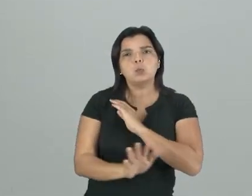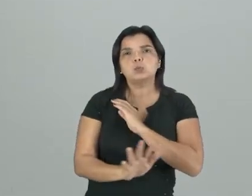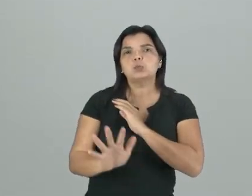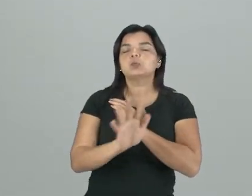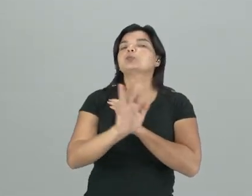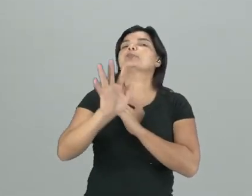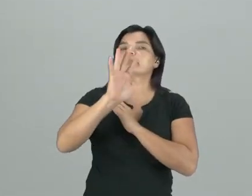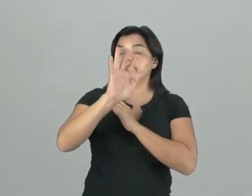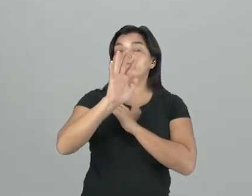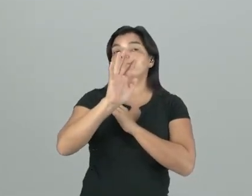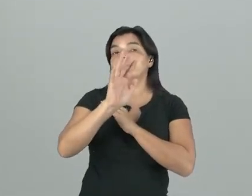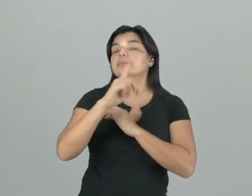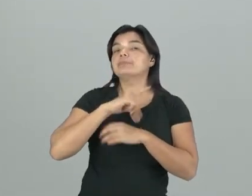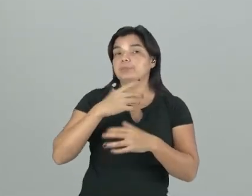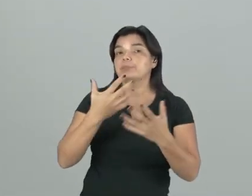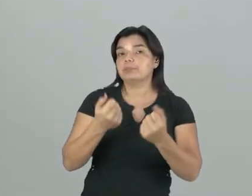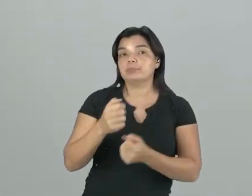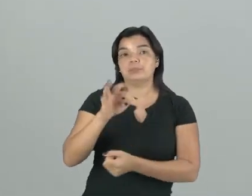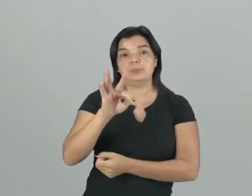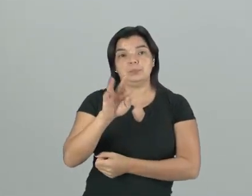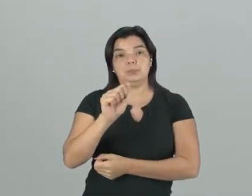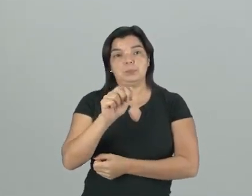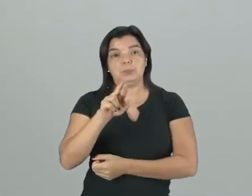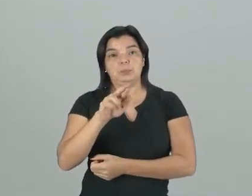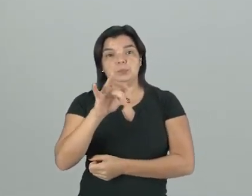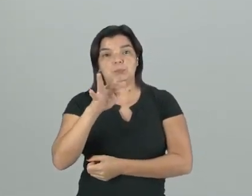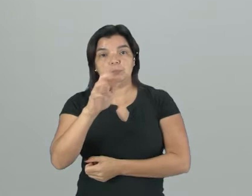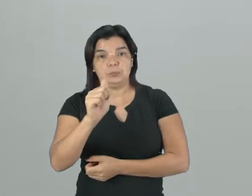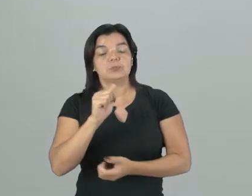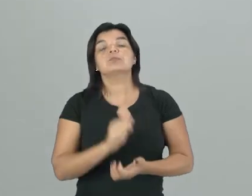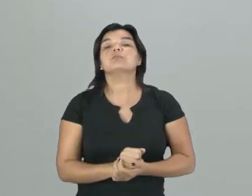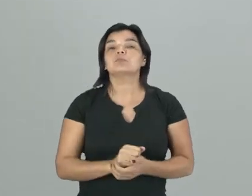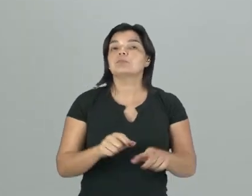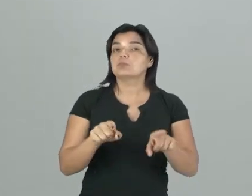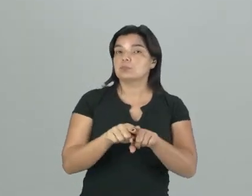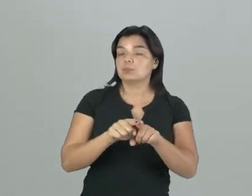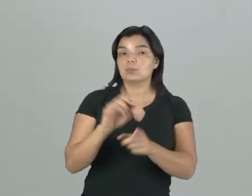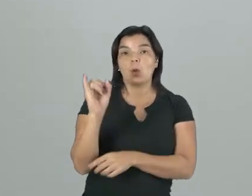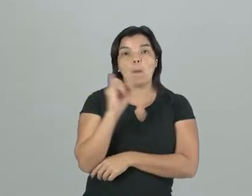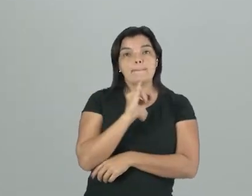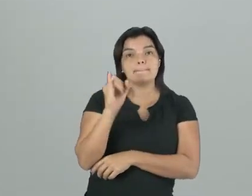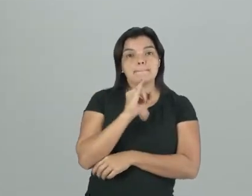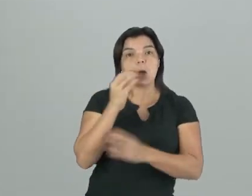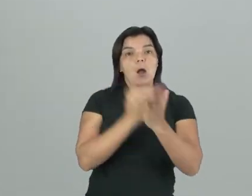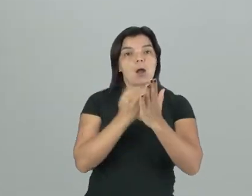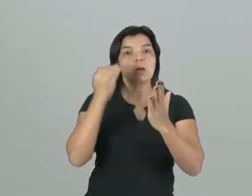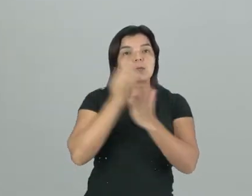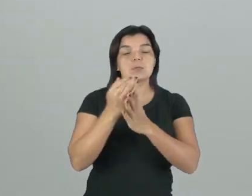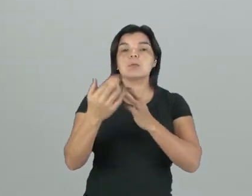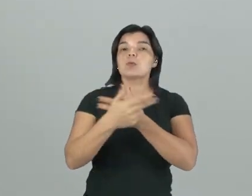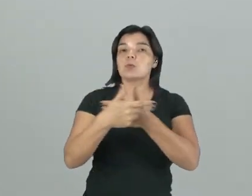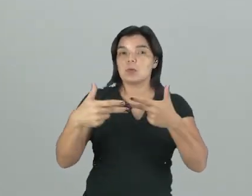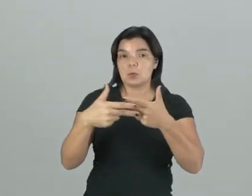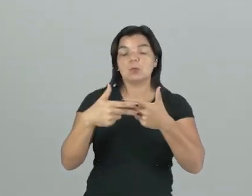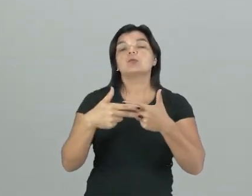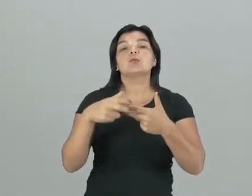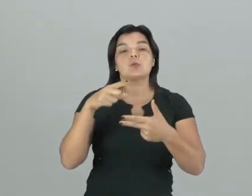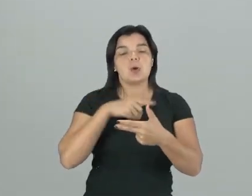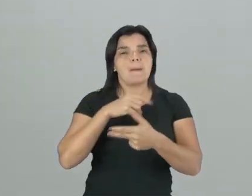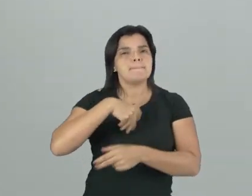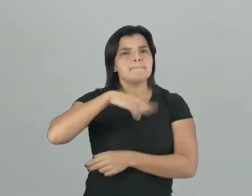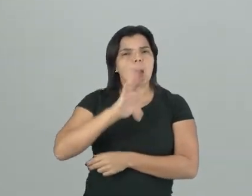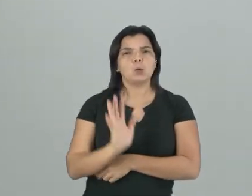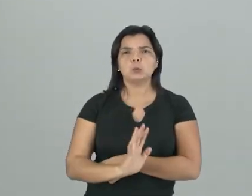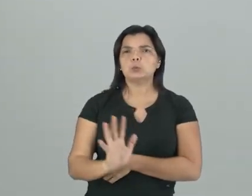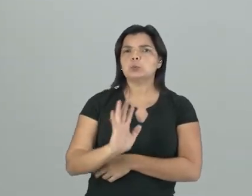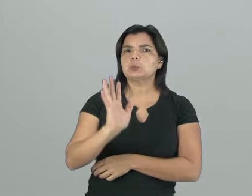receber tarifas, ou, numa linguagem mais simples, é taxado impostos em cima do produto que os torna